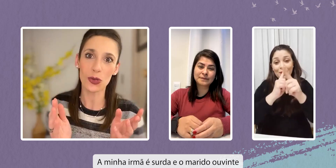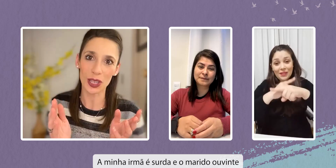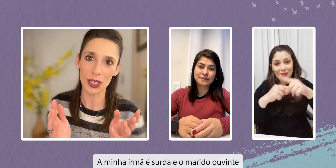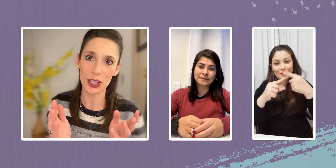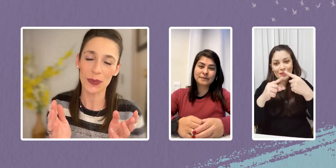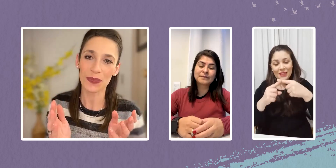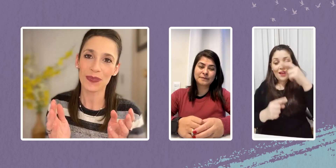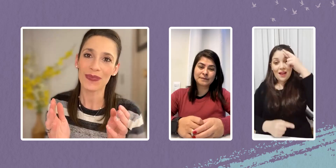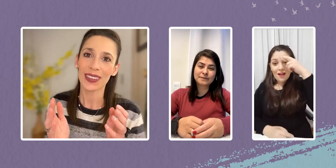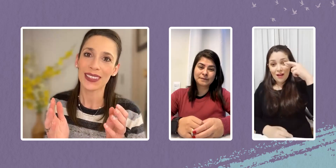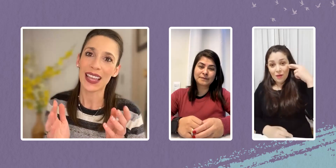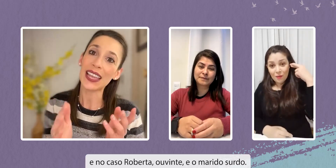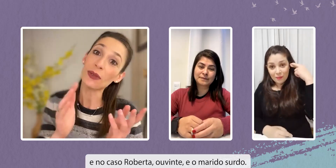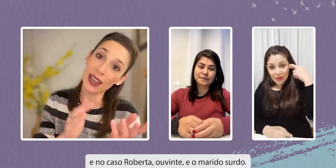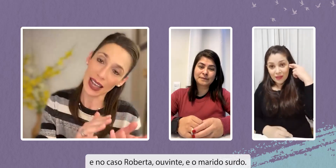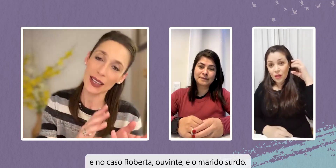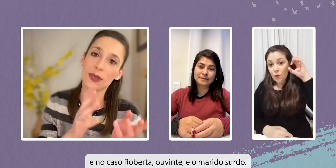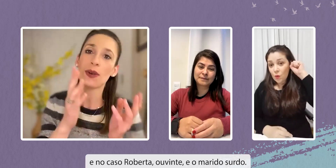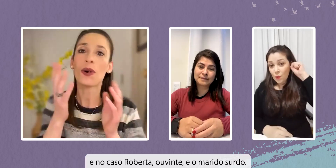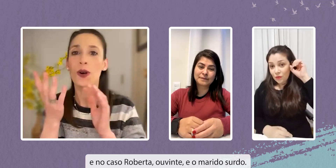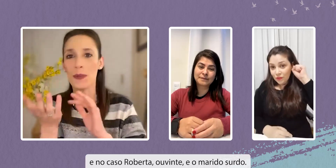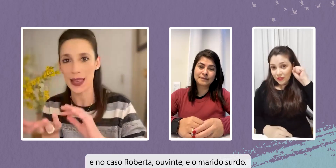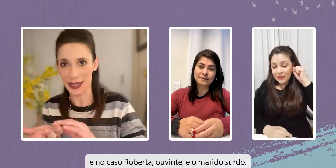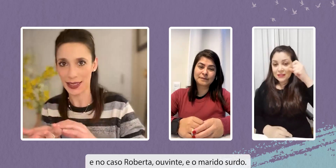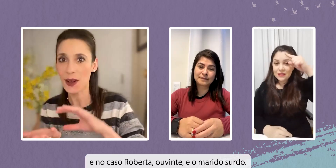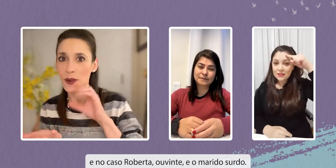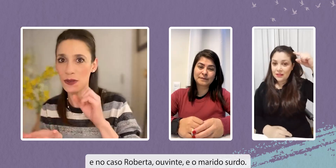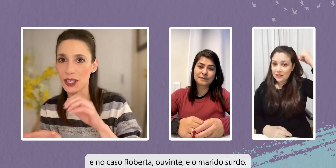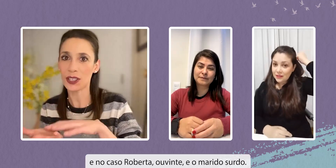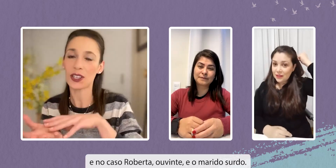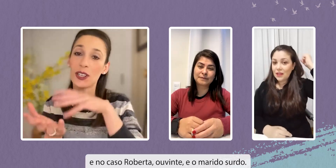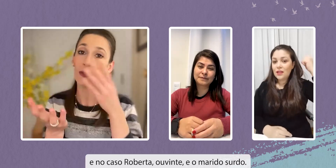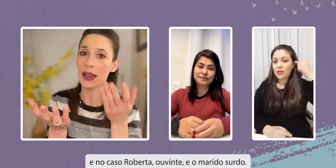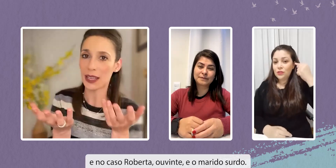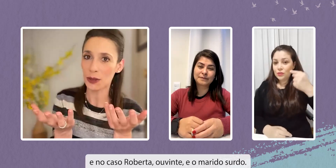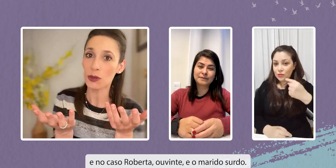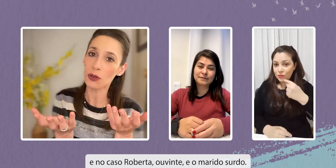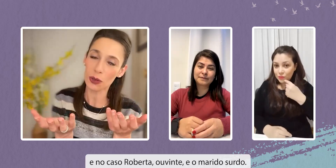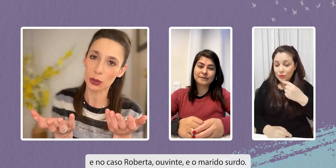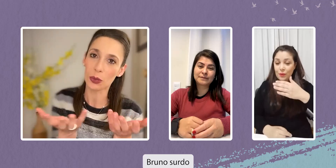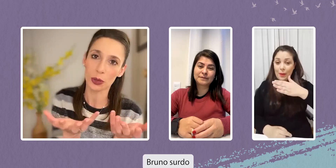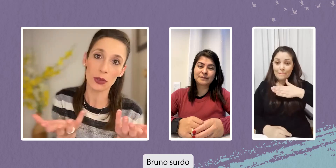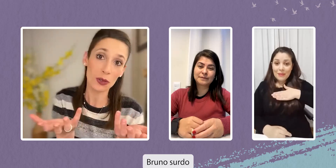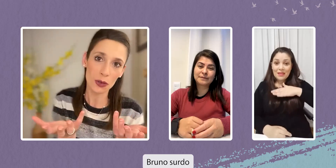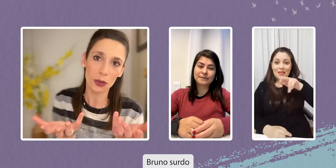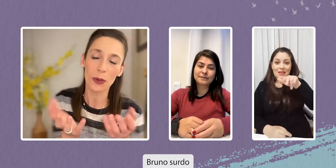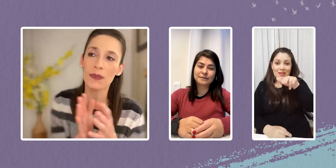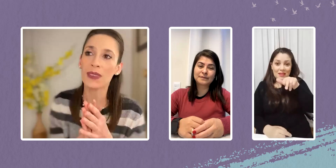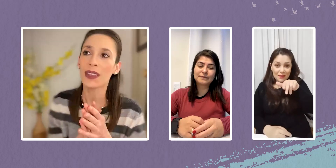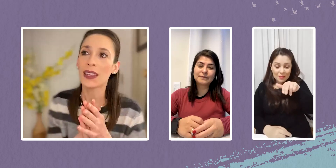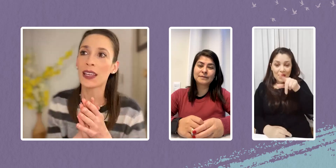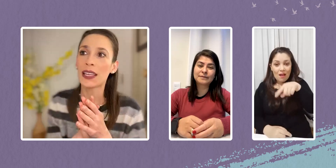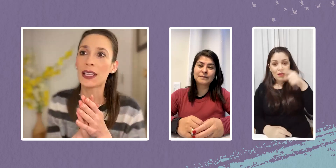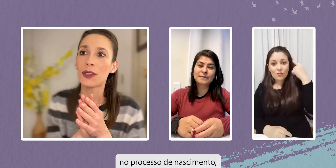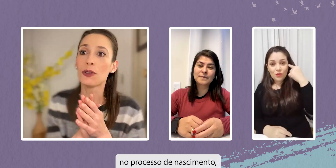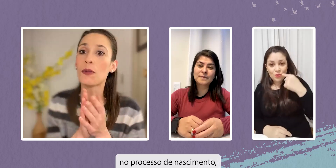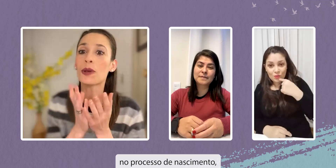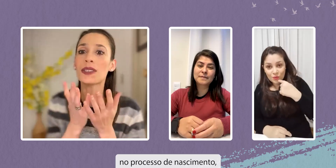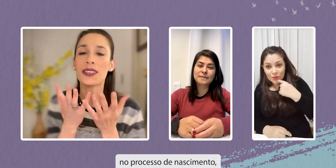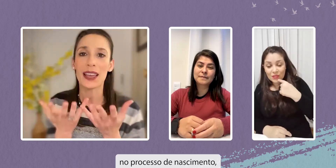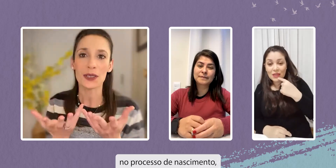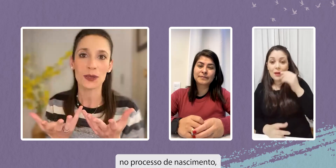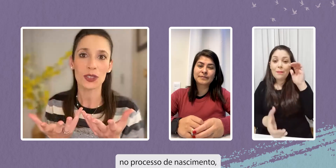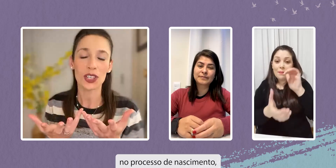marido ouvinte. Né? E no caso, Roberta ouvinte e o marido surdo, Bruno surdo.